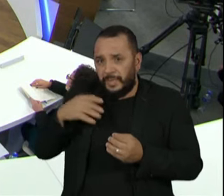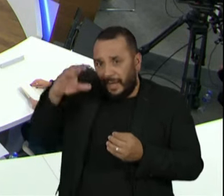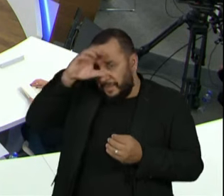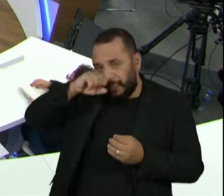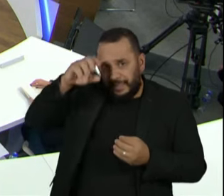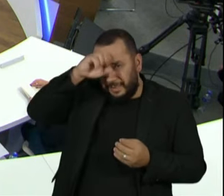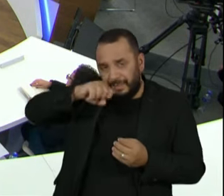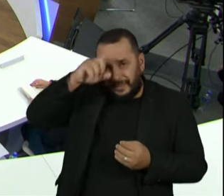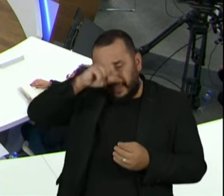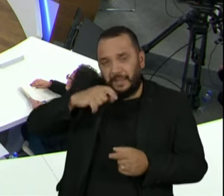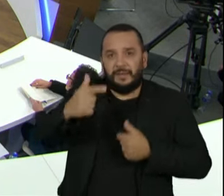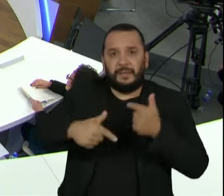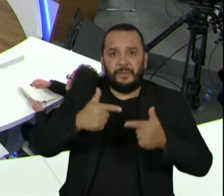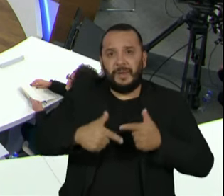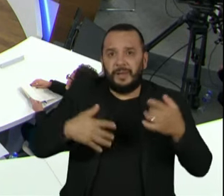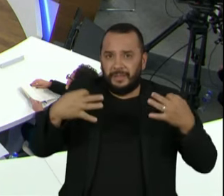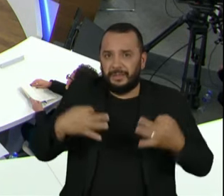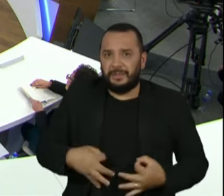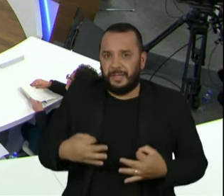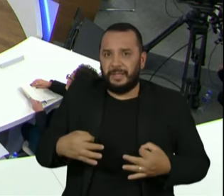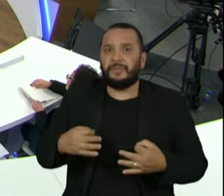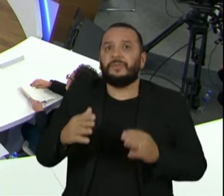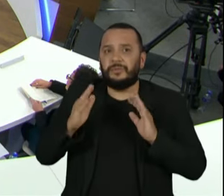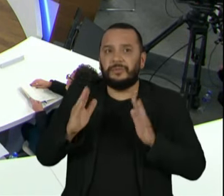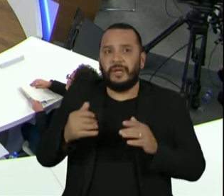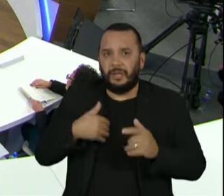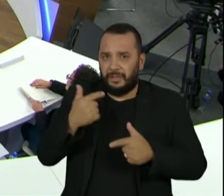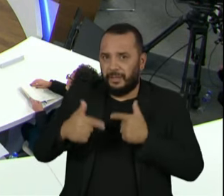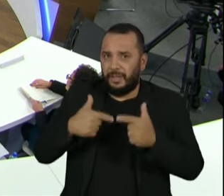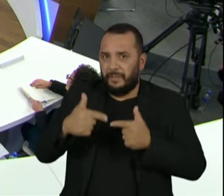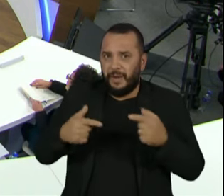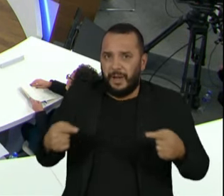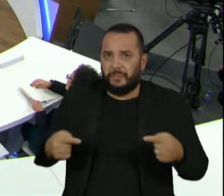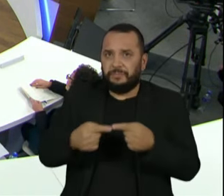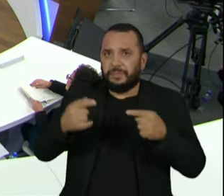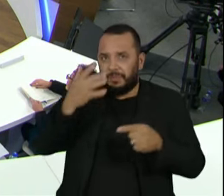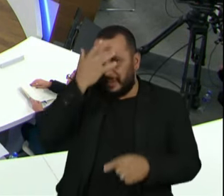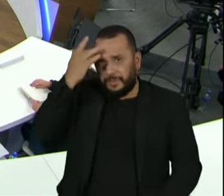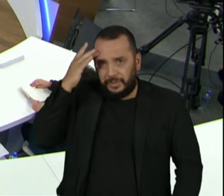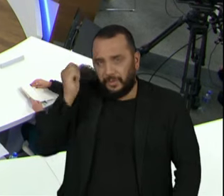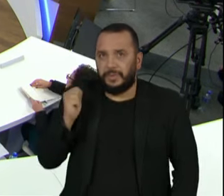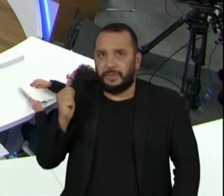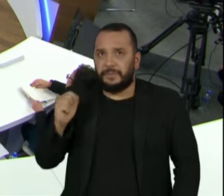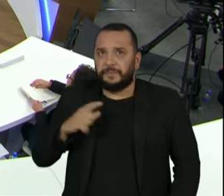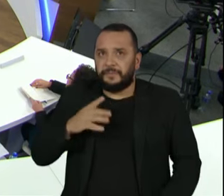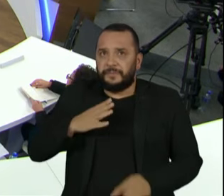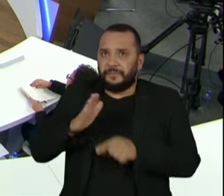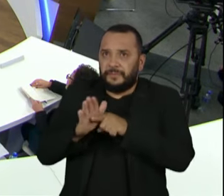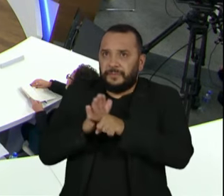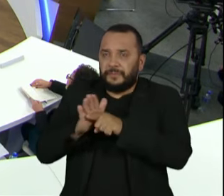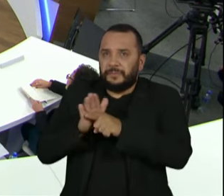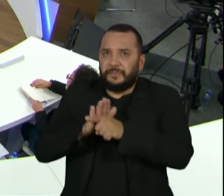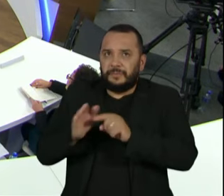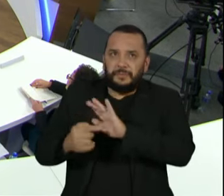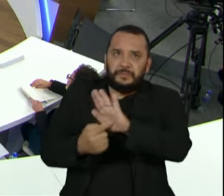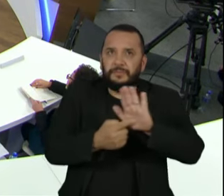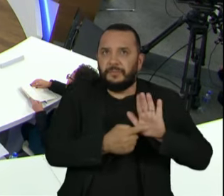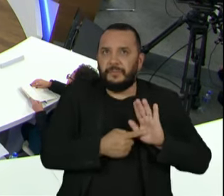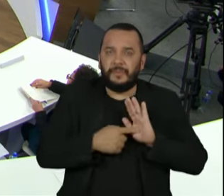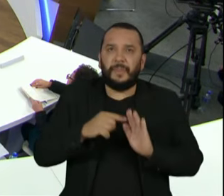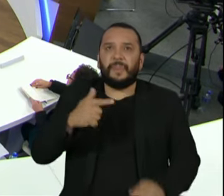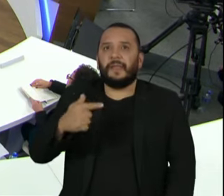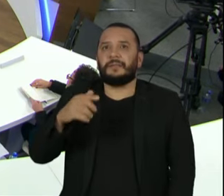para o trabalho para redesenhar o trabalho das pessoas a gente tem estudos que mostram que alguma coisa como